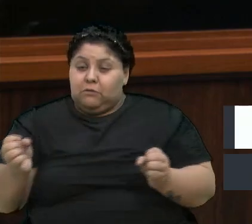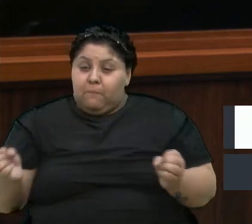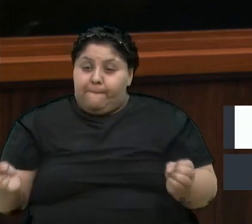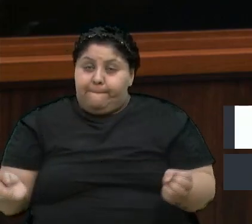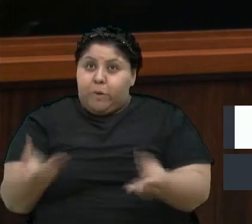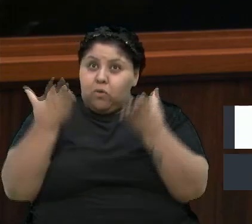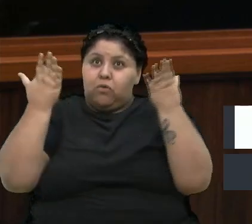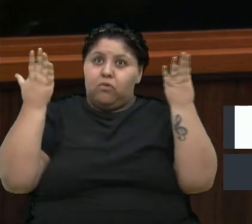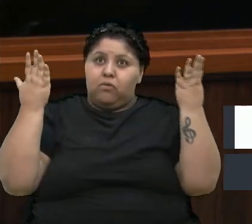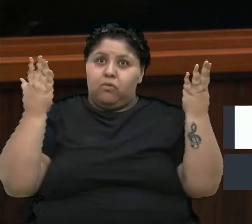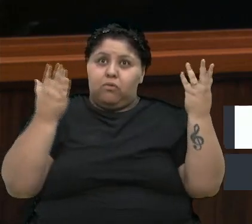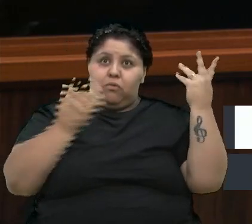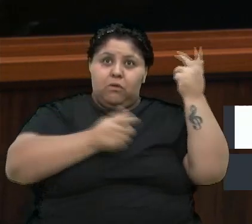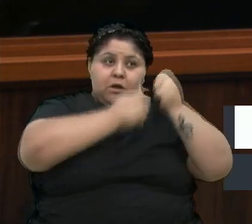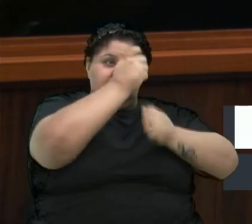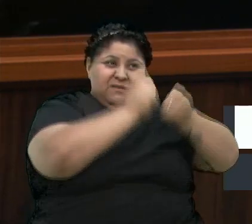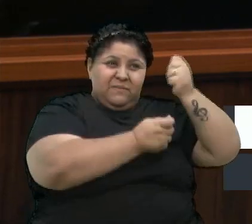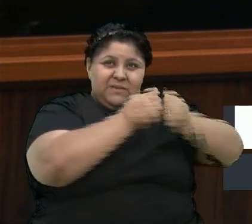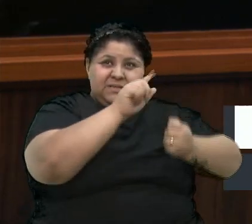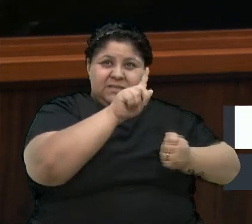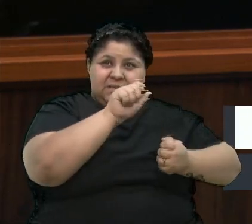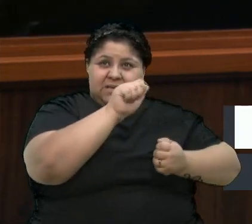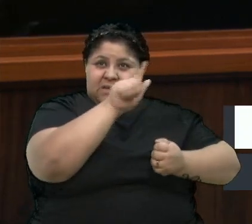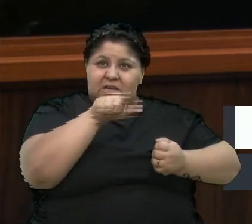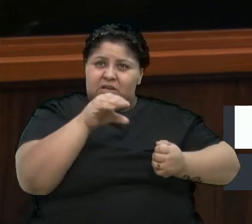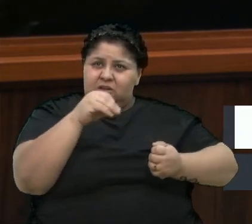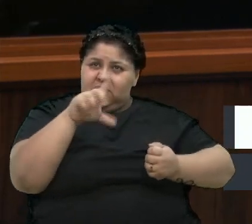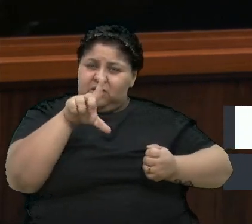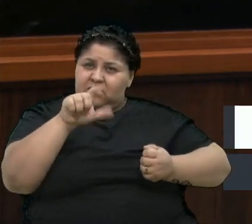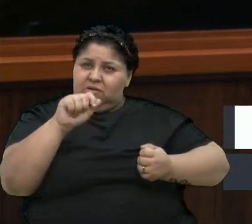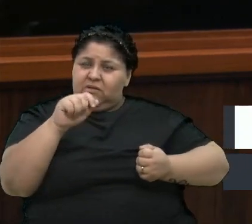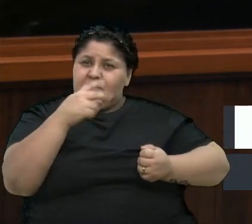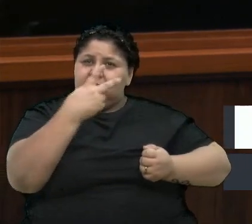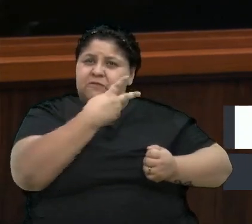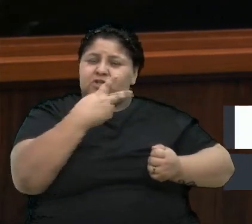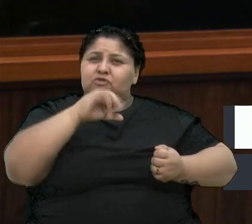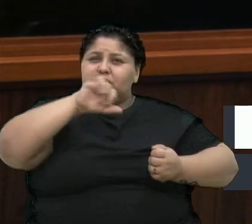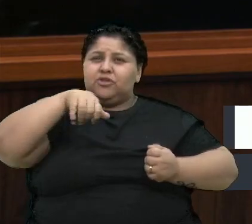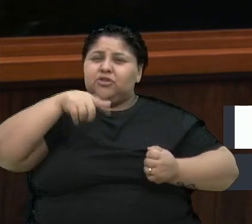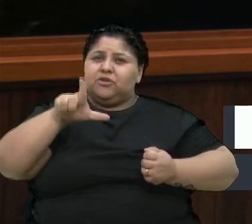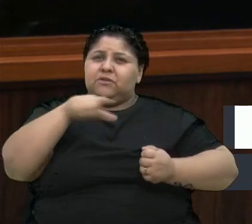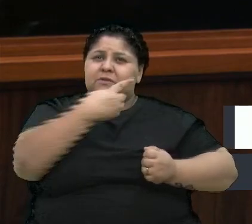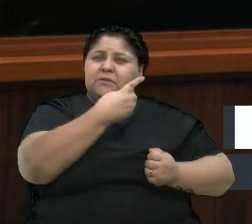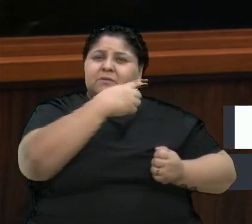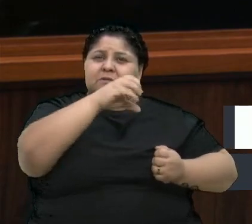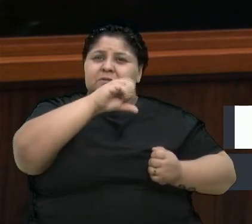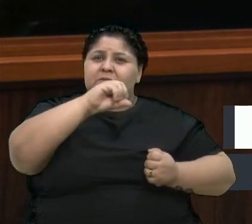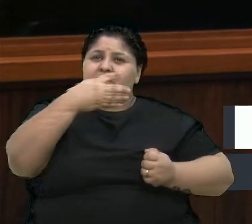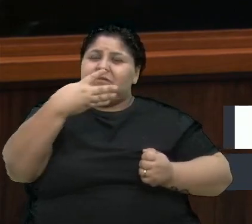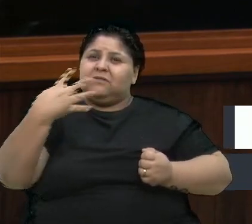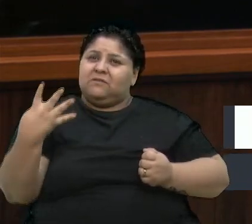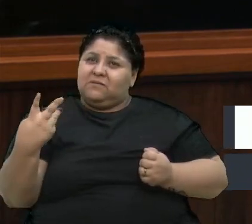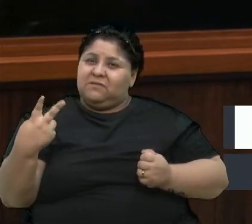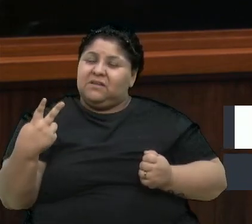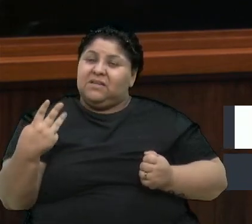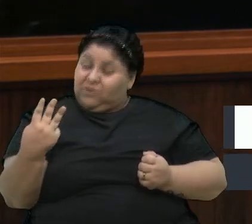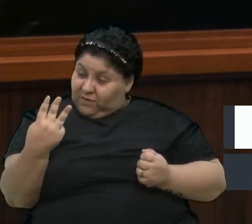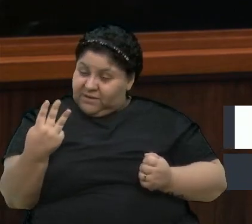empresa Gazola. Foi em 22 de julho de 1943, portanto